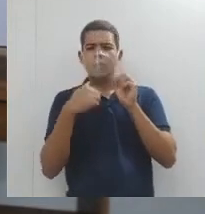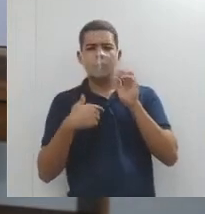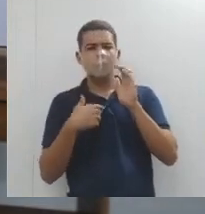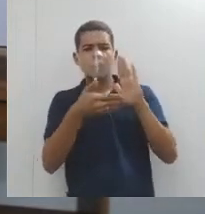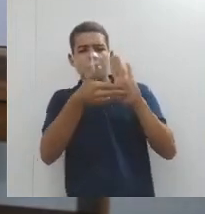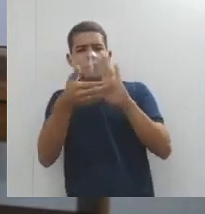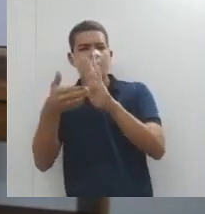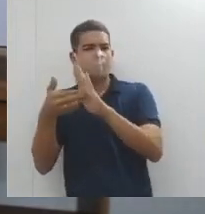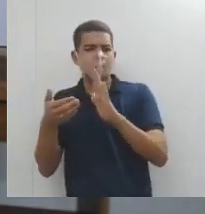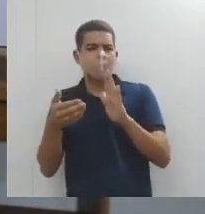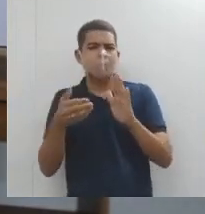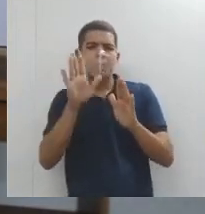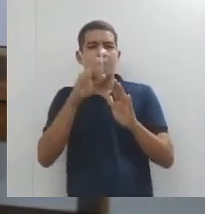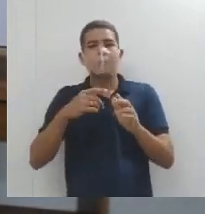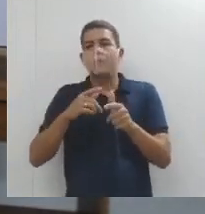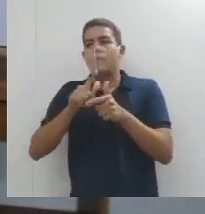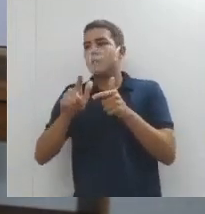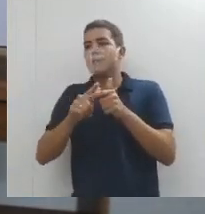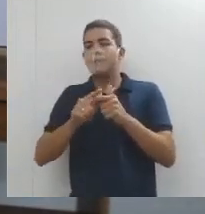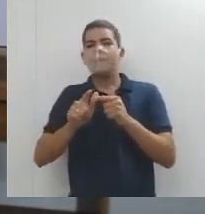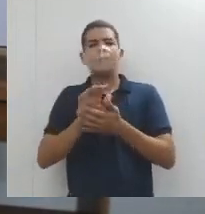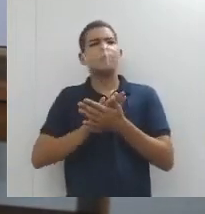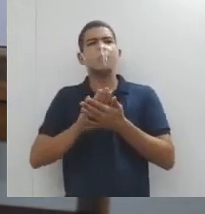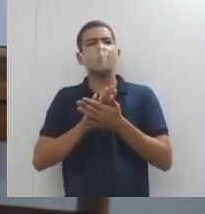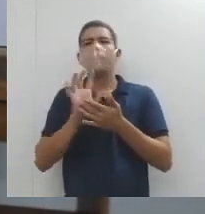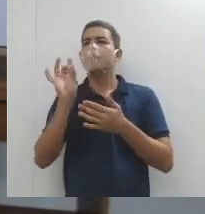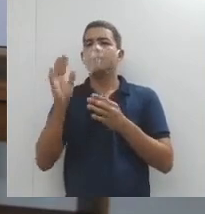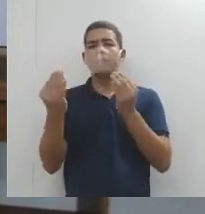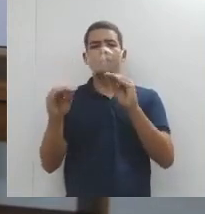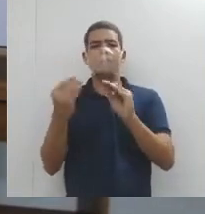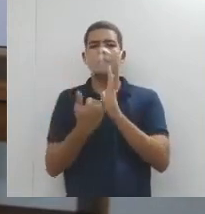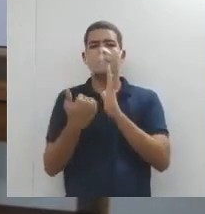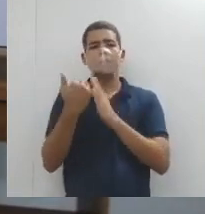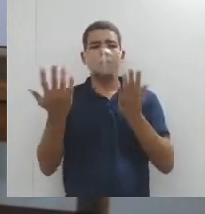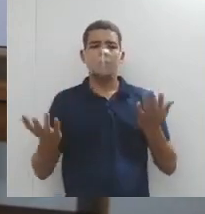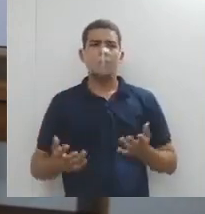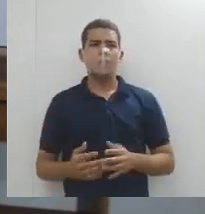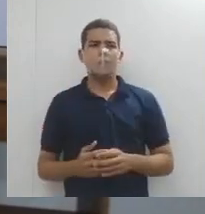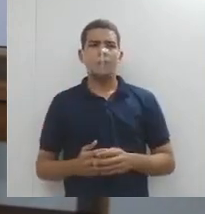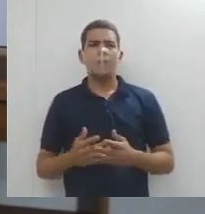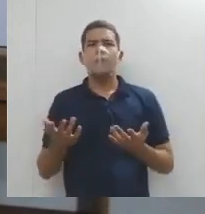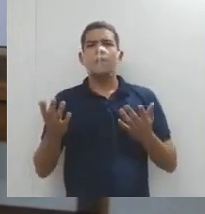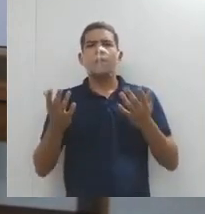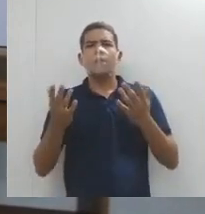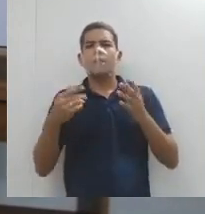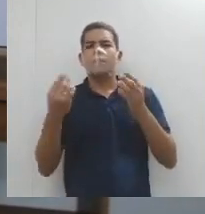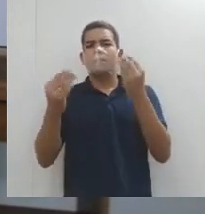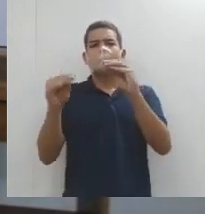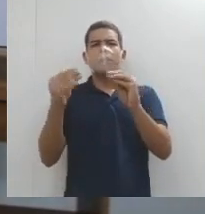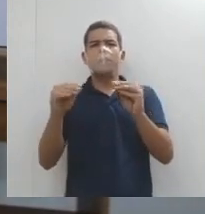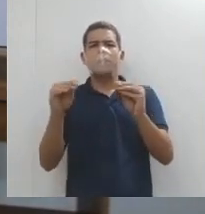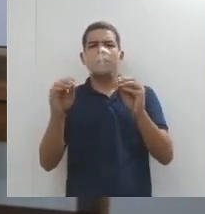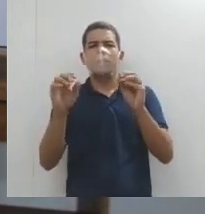prejuízos para o entendimento, elas são apenas acessórios. Acessórios. O que é um acessório? Acessório é algo que a gente